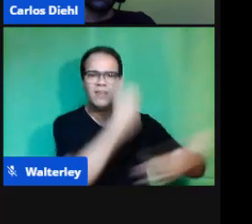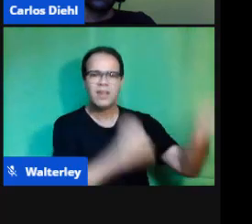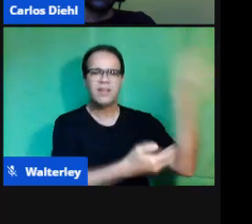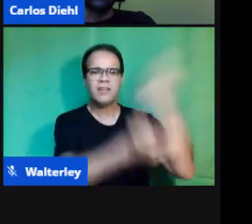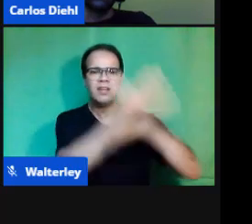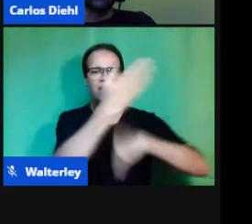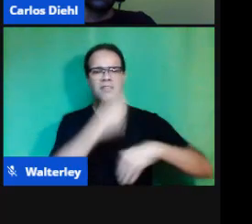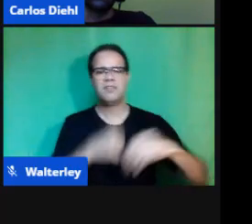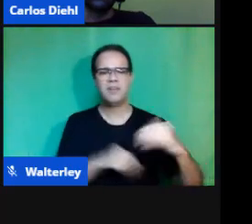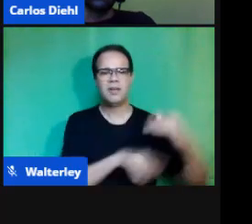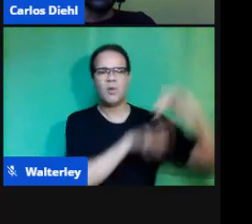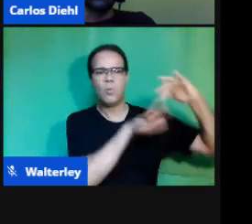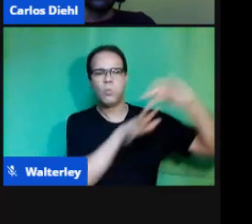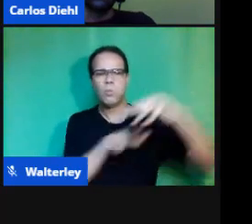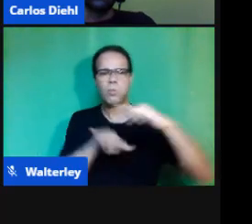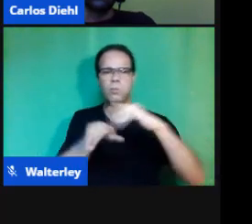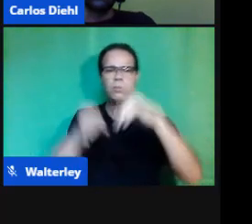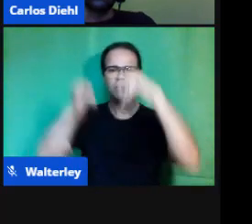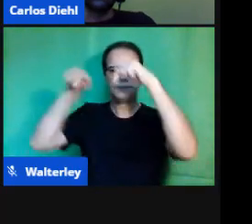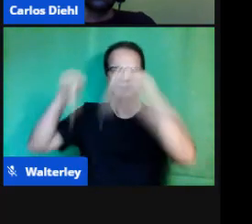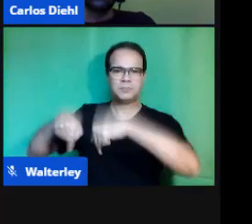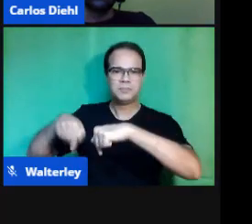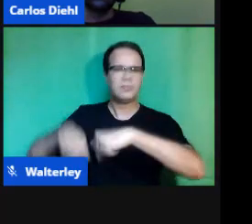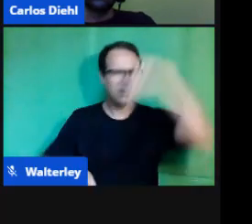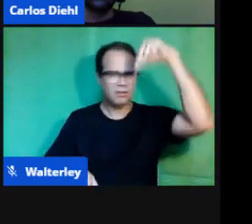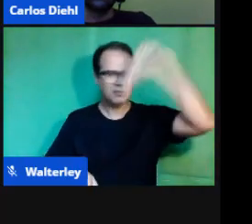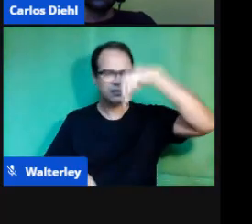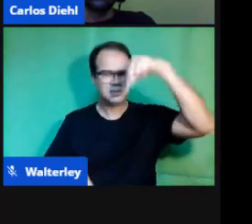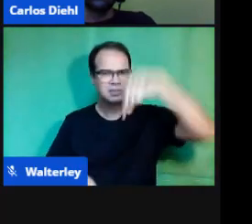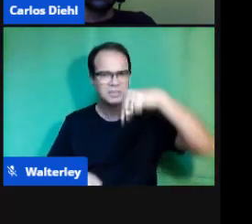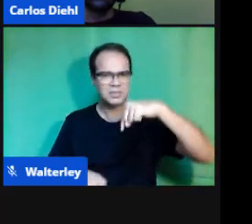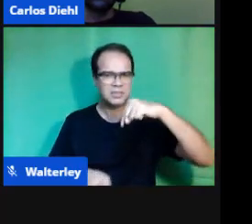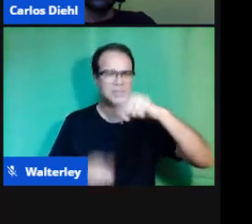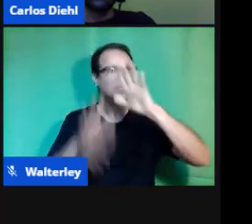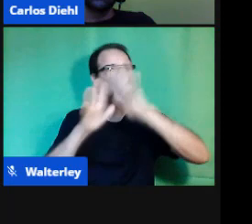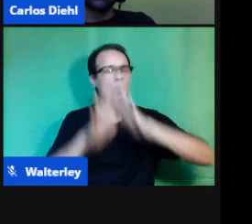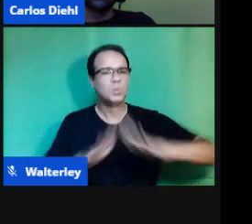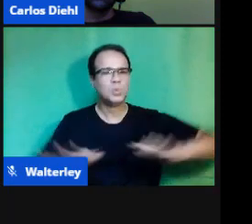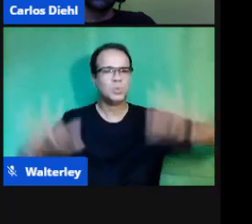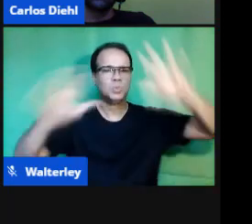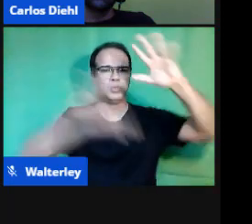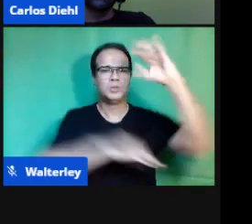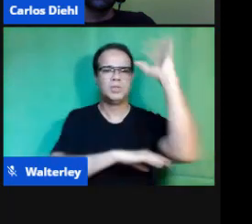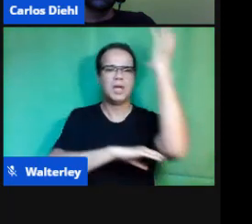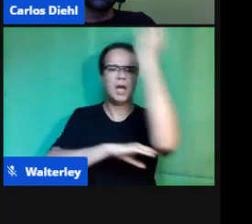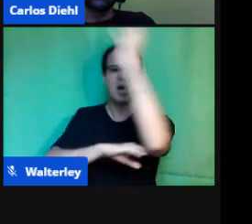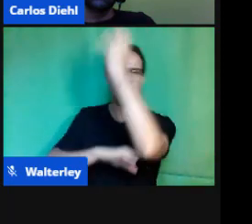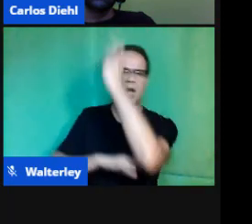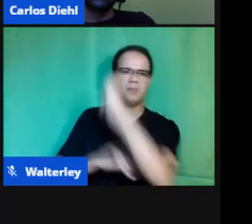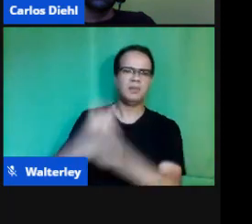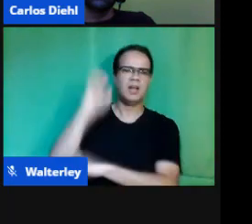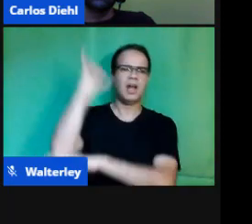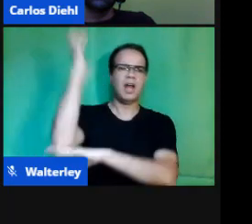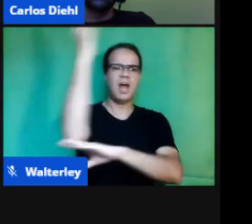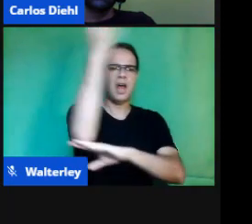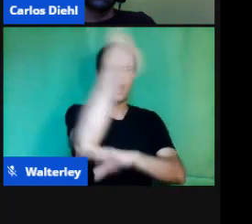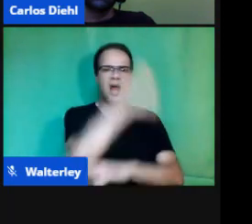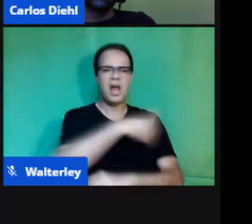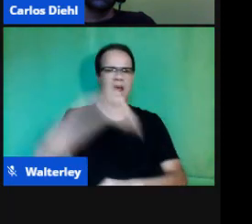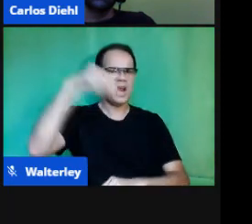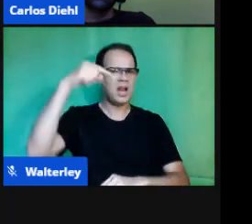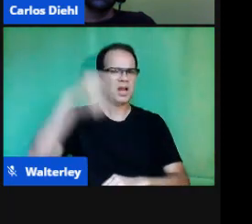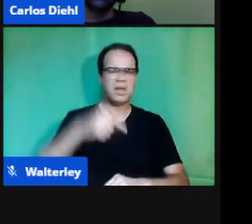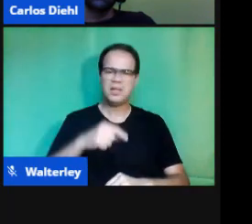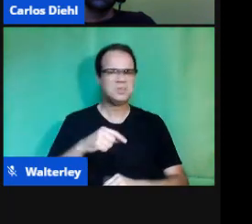um envolvimento relacionado ao meio ambiente, à ecologia, que nos faz credenciar a ser uma cidade